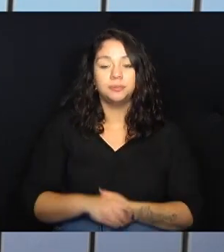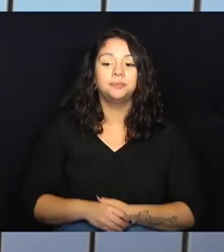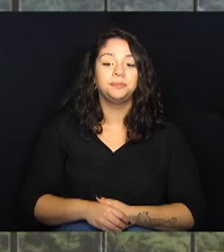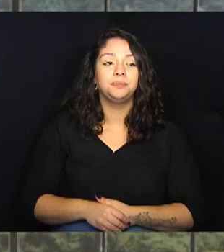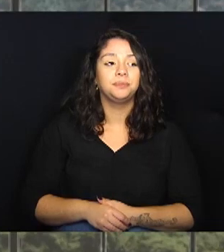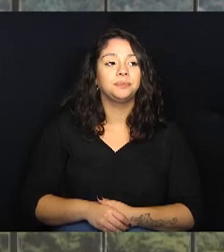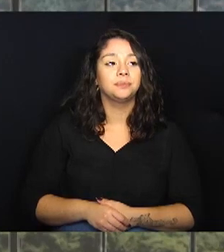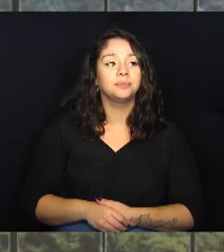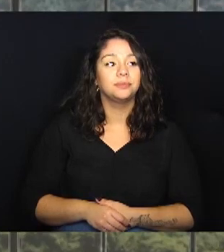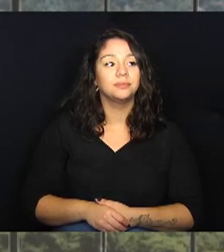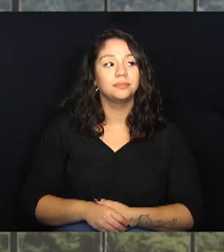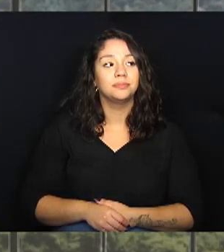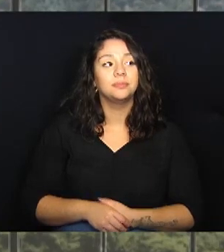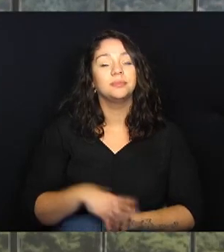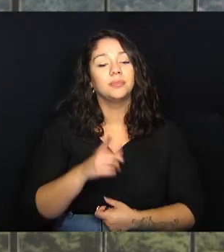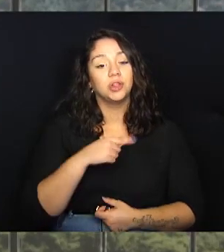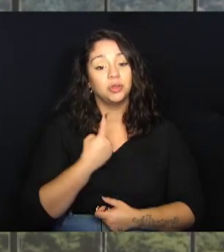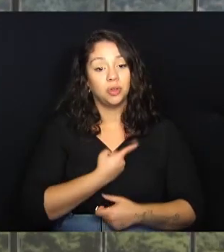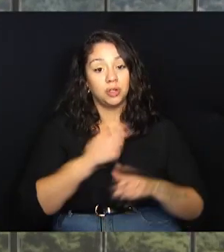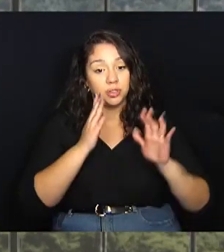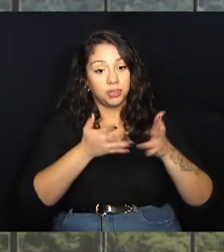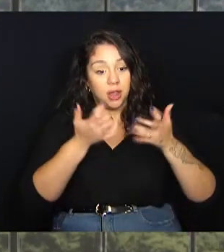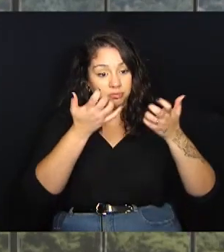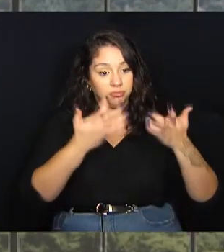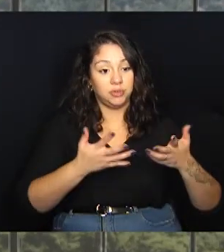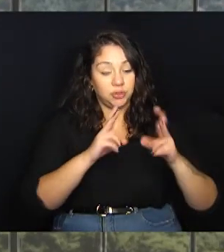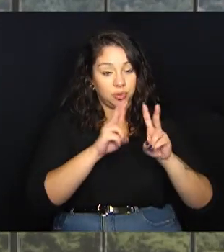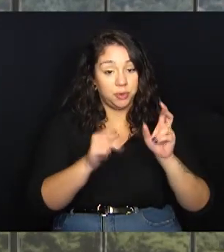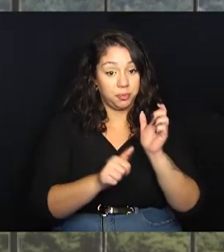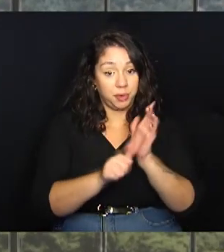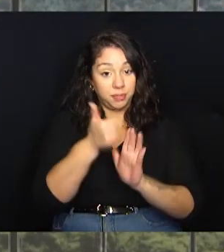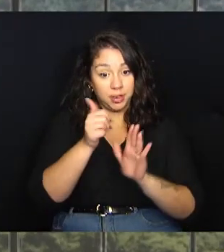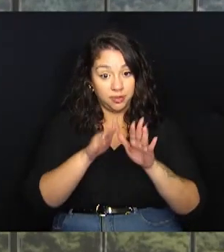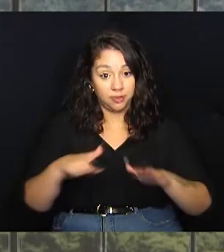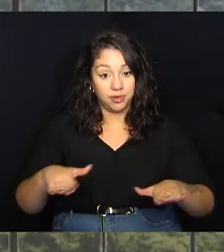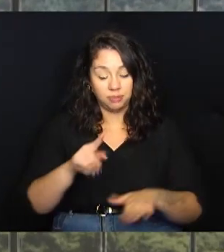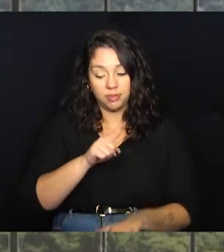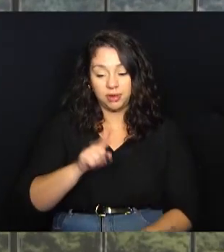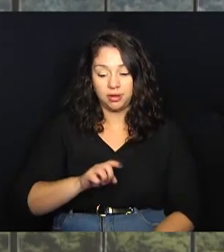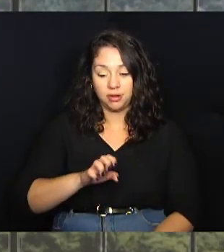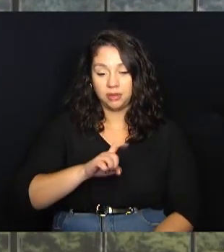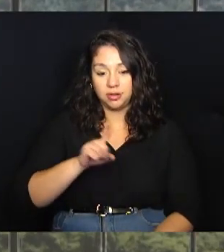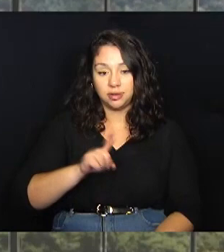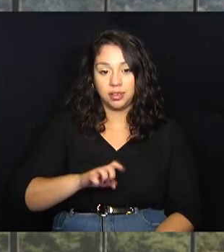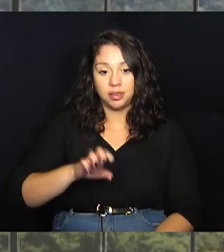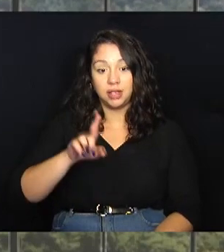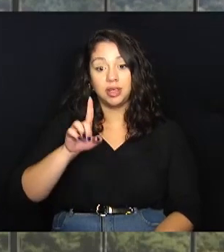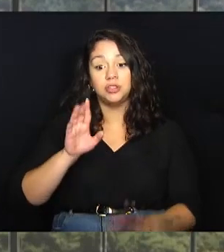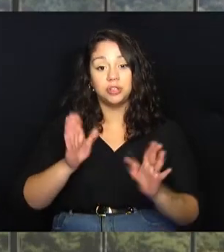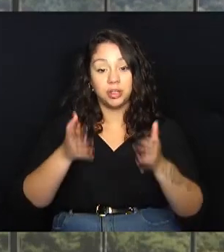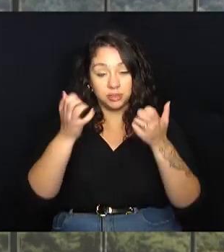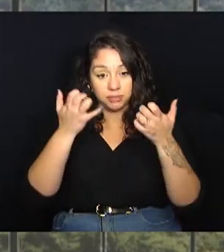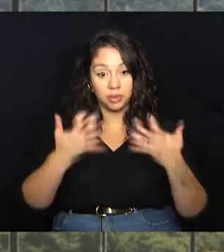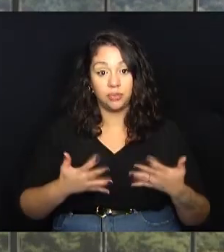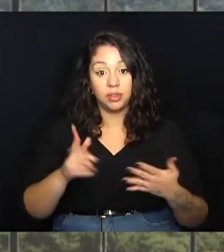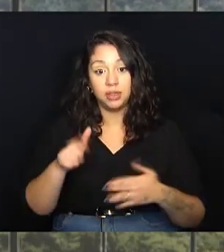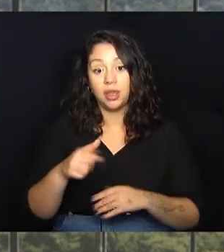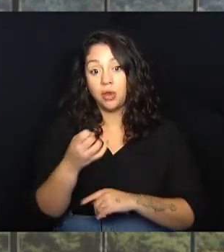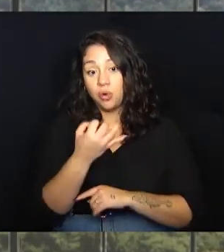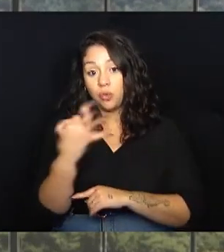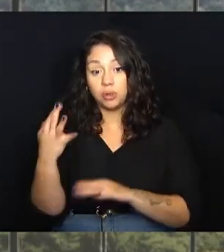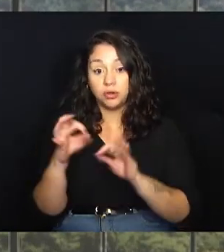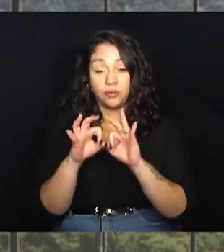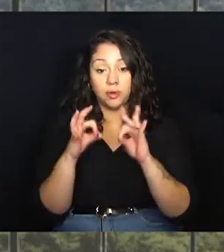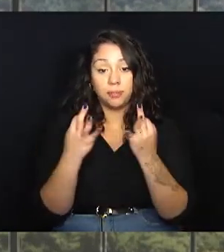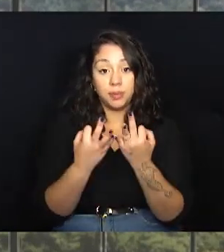falou aqui muito da primeira infância, até por questões, como a Zezé colocou, né, do número de famílias